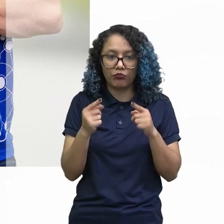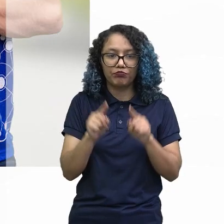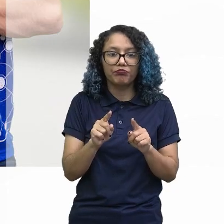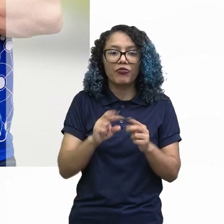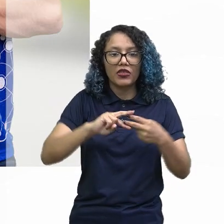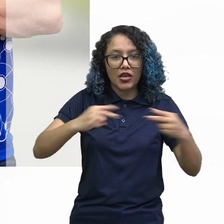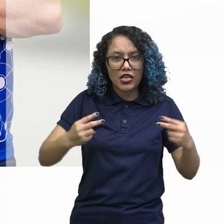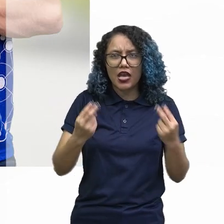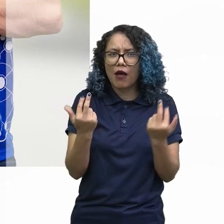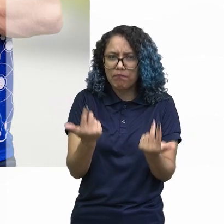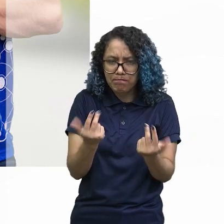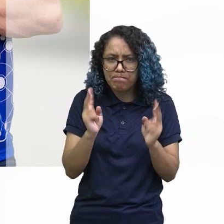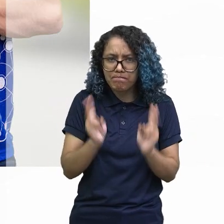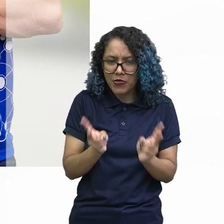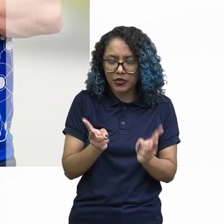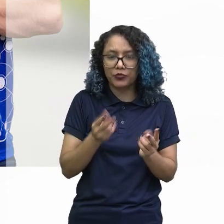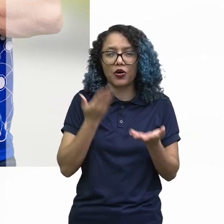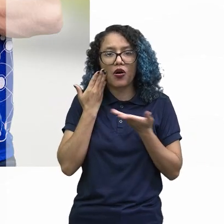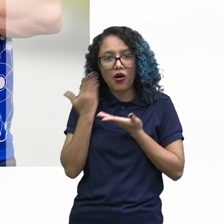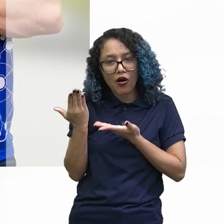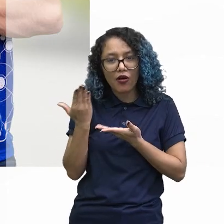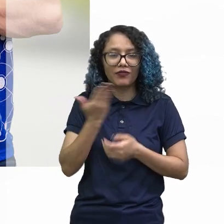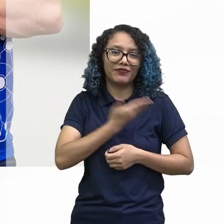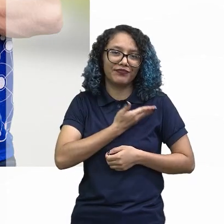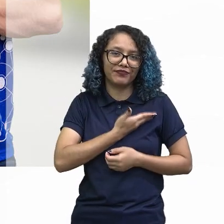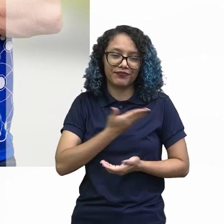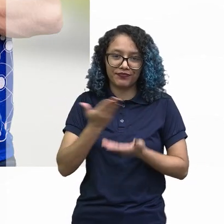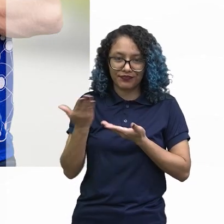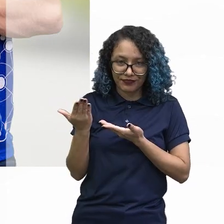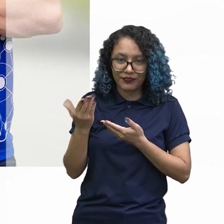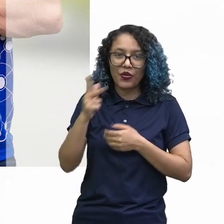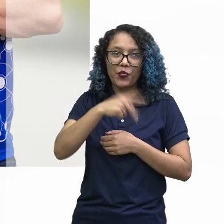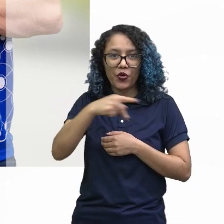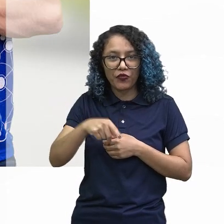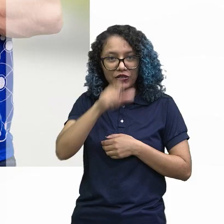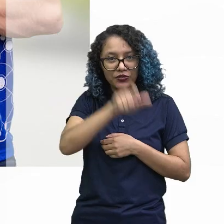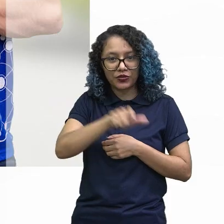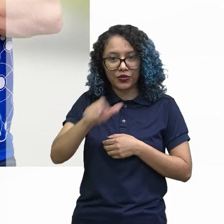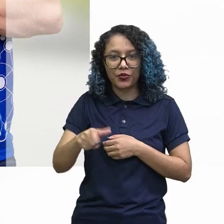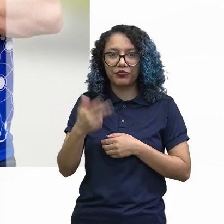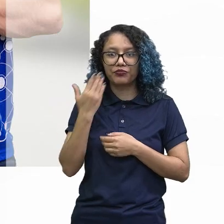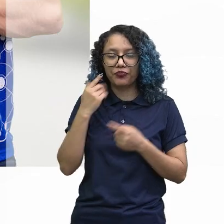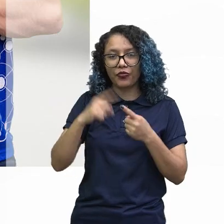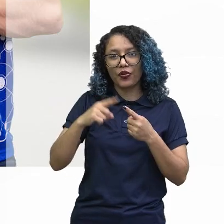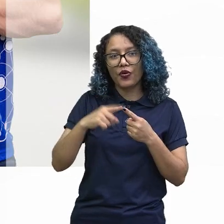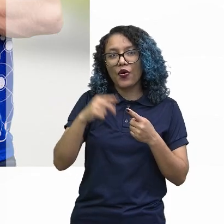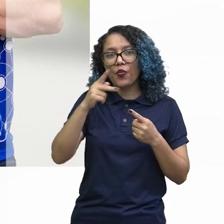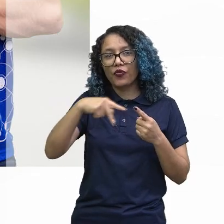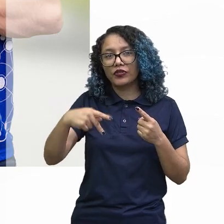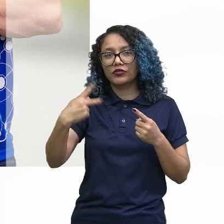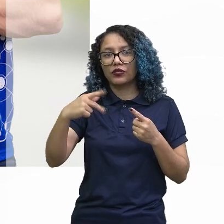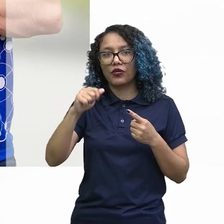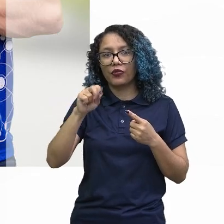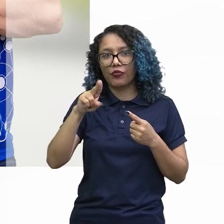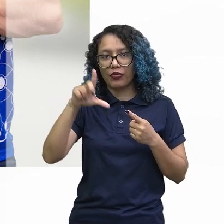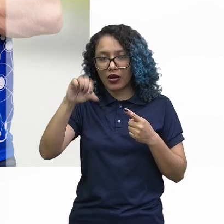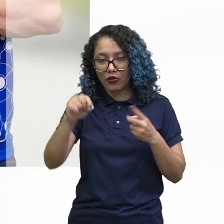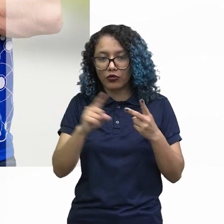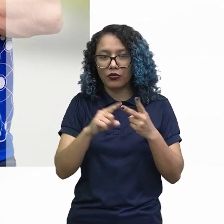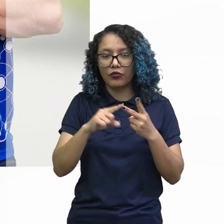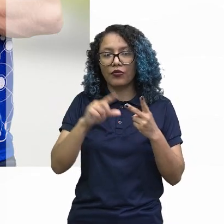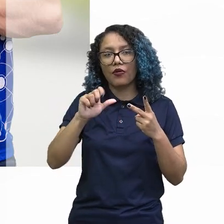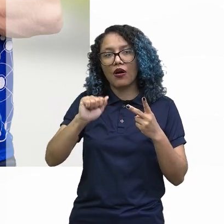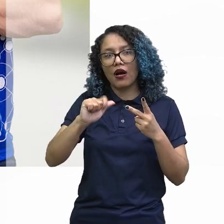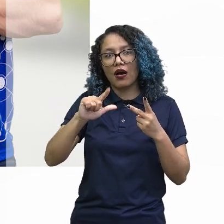Nessa imagem, você está observando aí dois colegas nossos, né, professores também, professor Paulo e professor Alexandre, que são